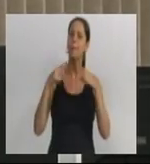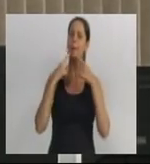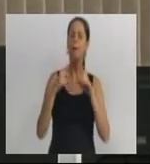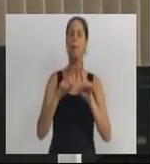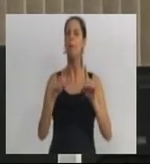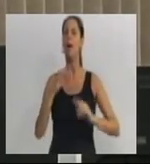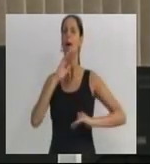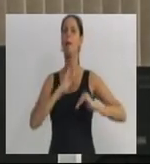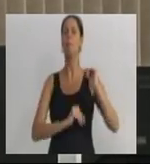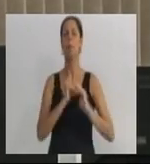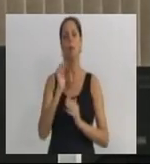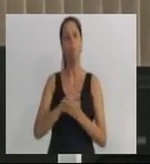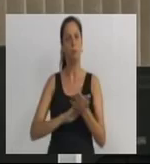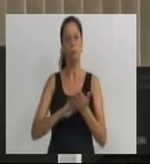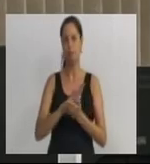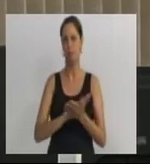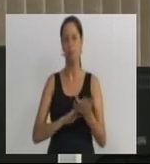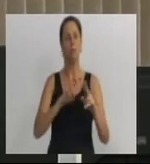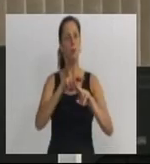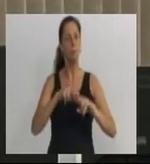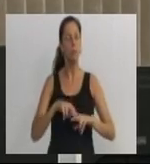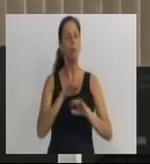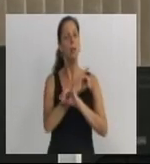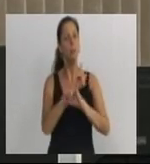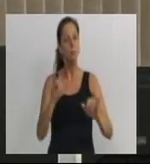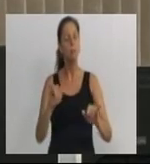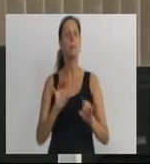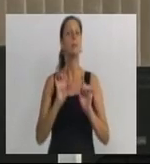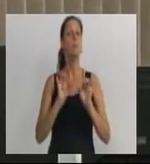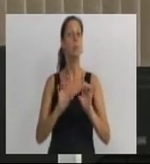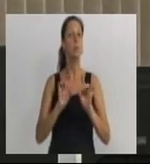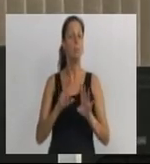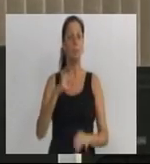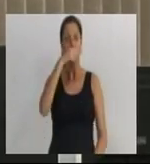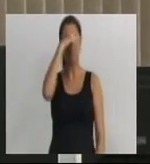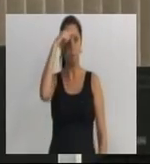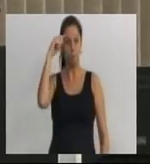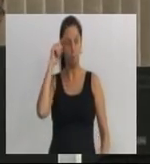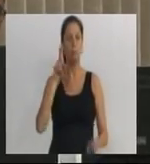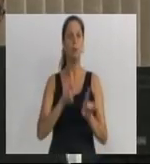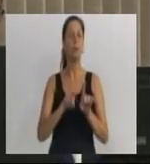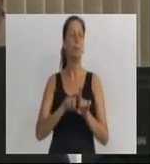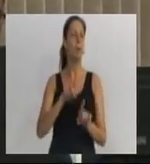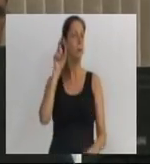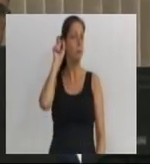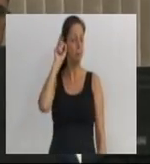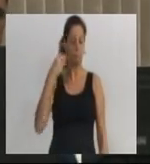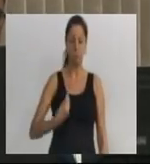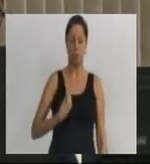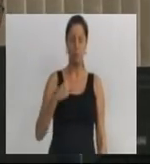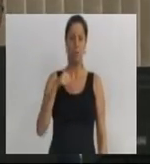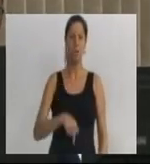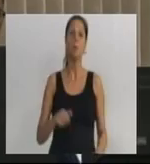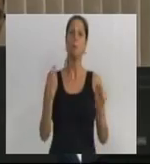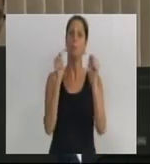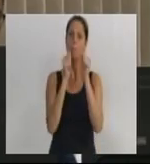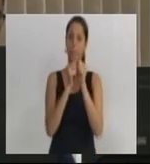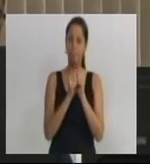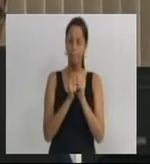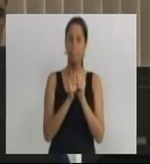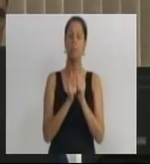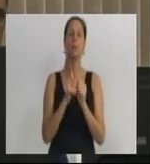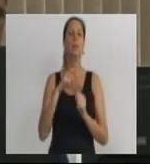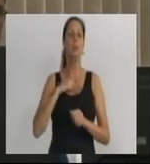isso, quero me reforçar aqui na lembrança, especialmente do vereador Marco Antônio e do vereador Mantel, que estavam aqui comigo quando se fazia essa